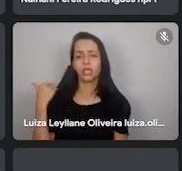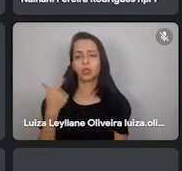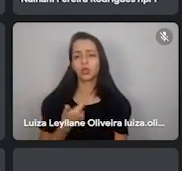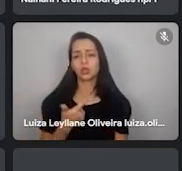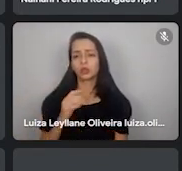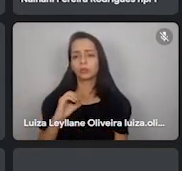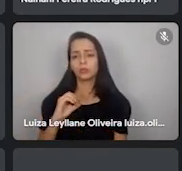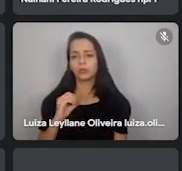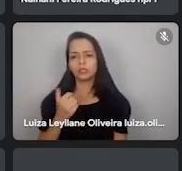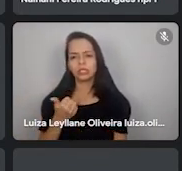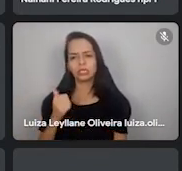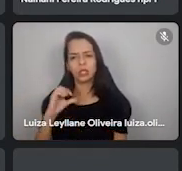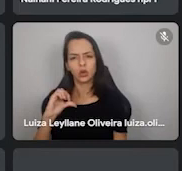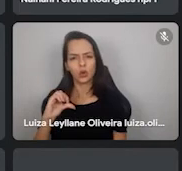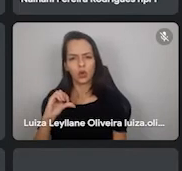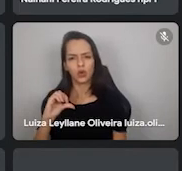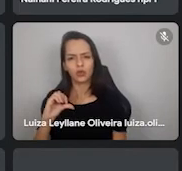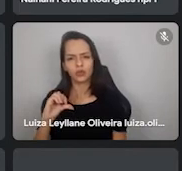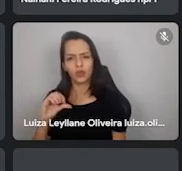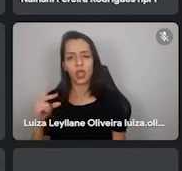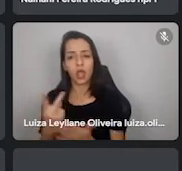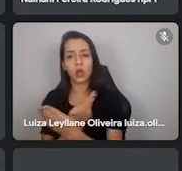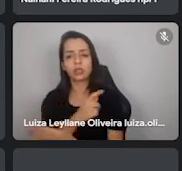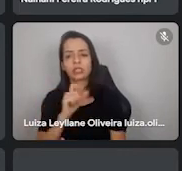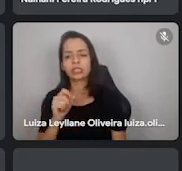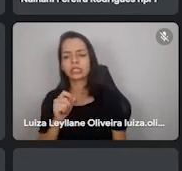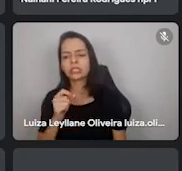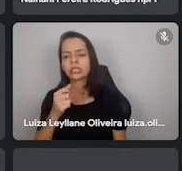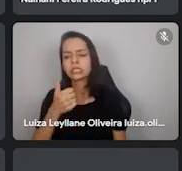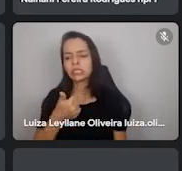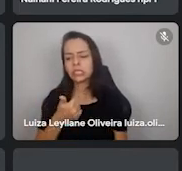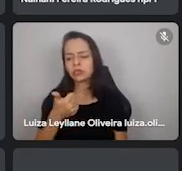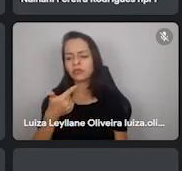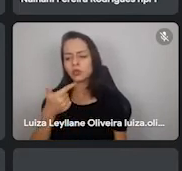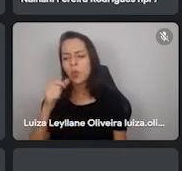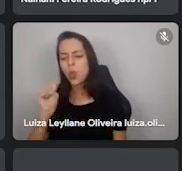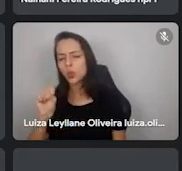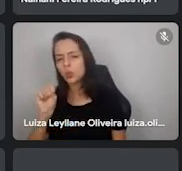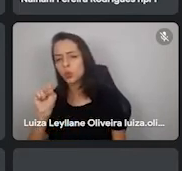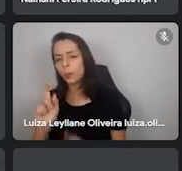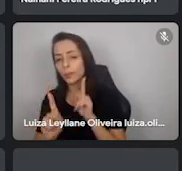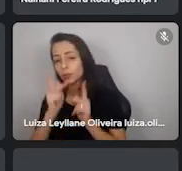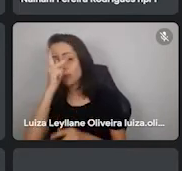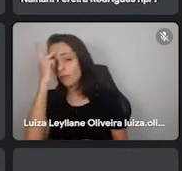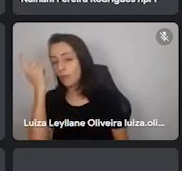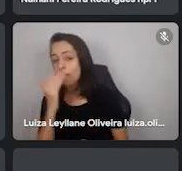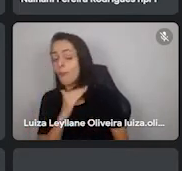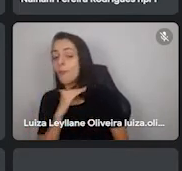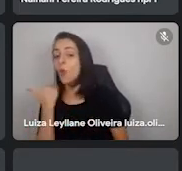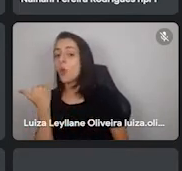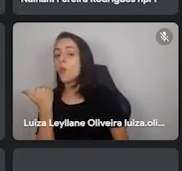120, acho que 8 ou 29 mortes até julho